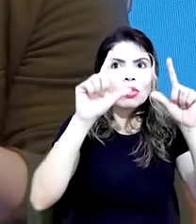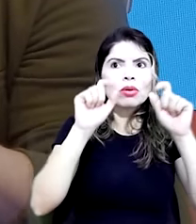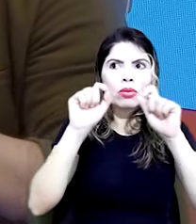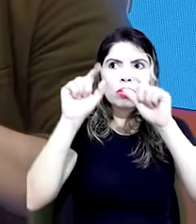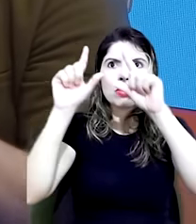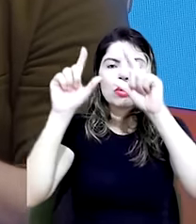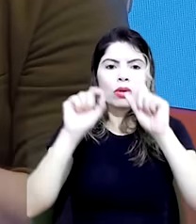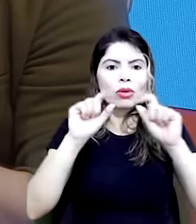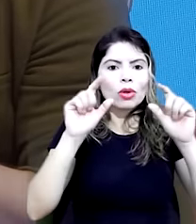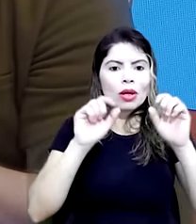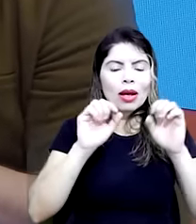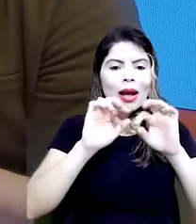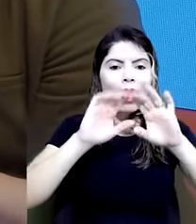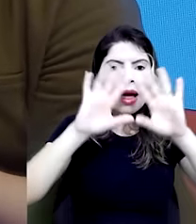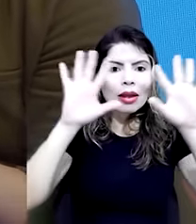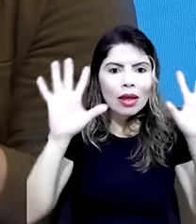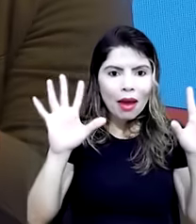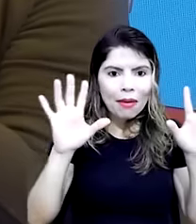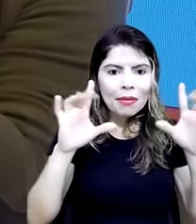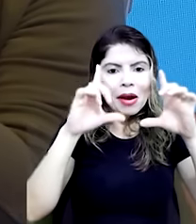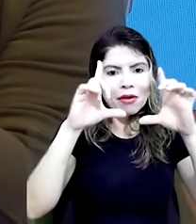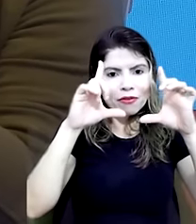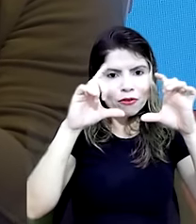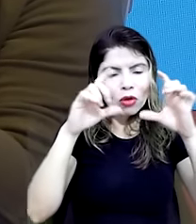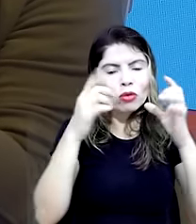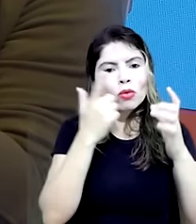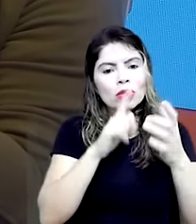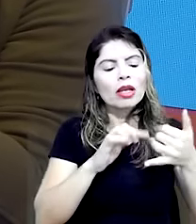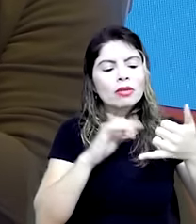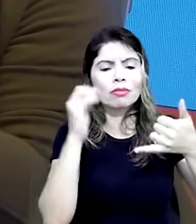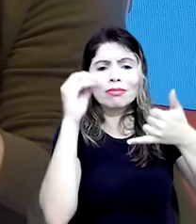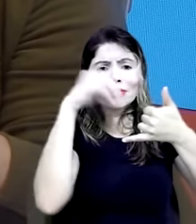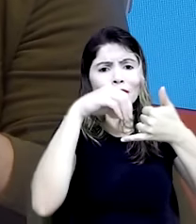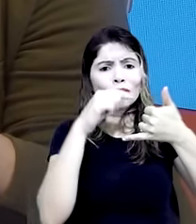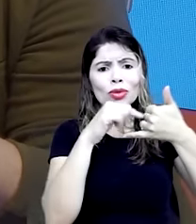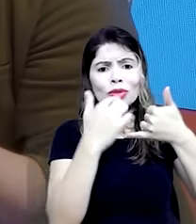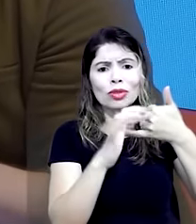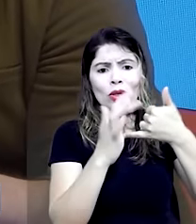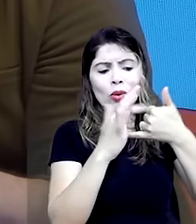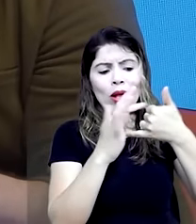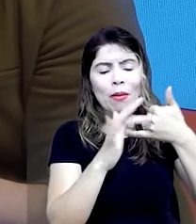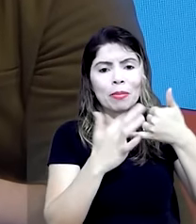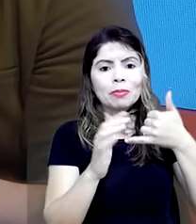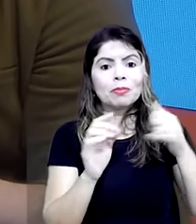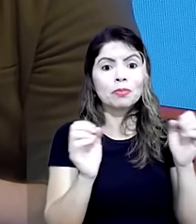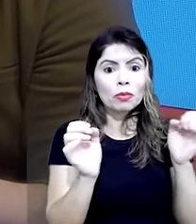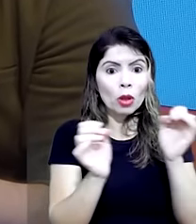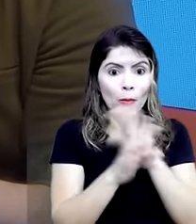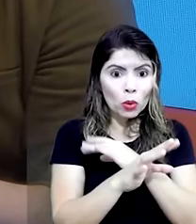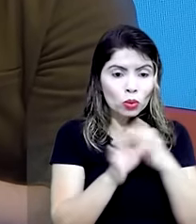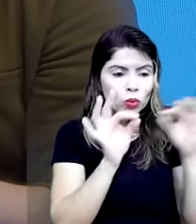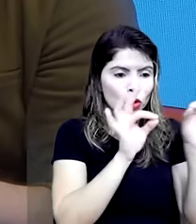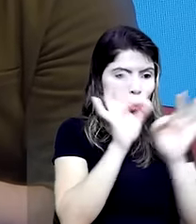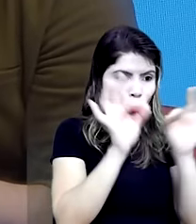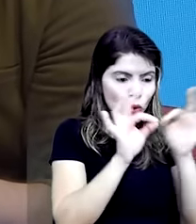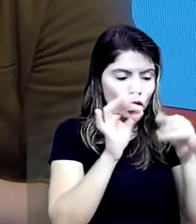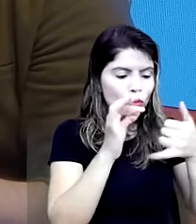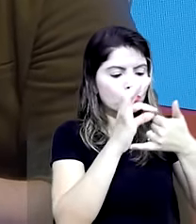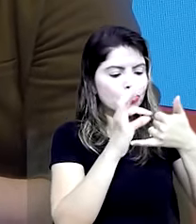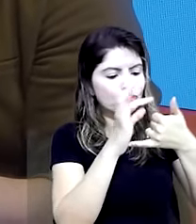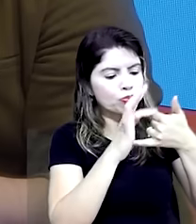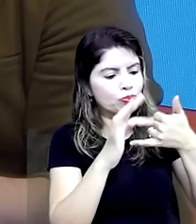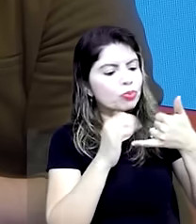esse detalhe já deixa mais bonita foto quando você faz isso E aí você envia a tua foto se destaca de todas as outras é